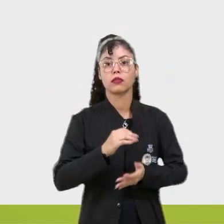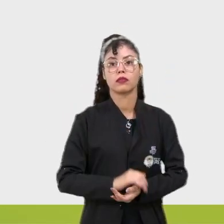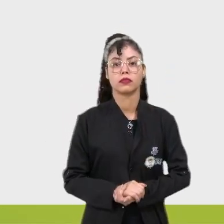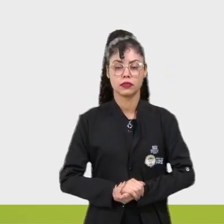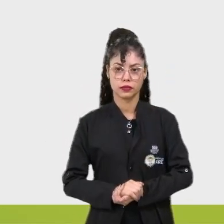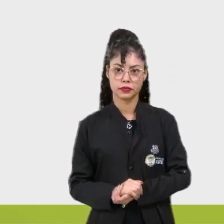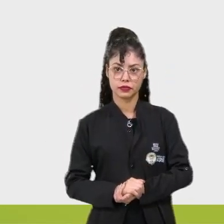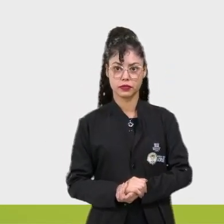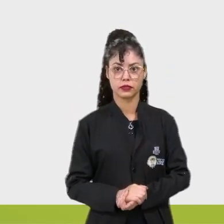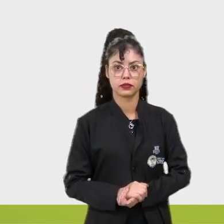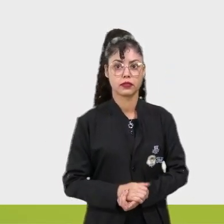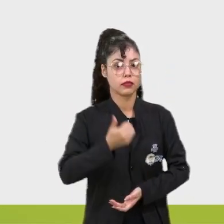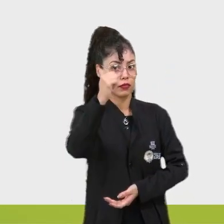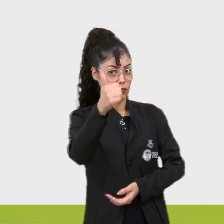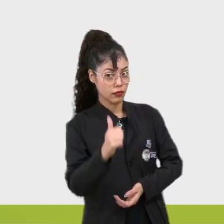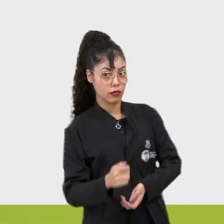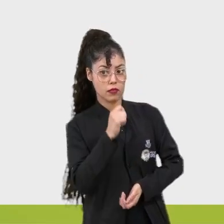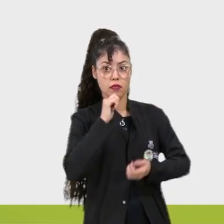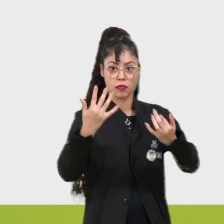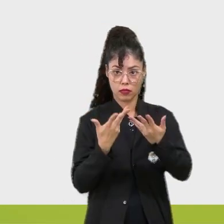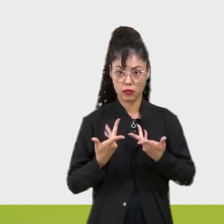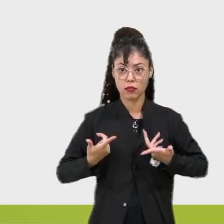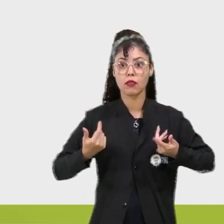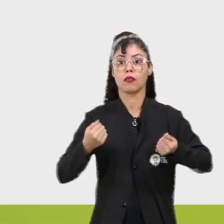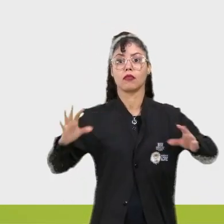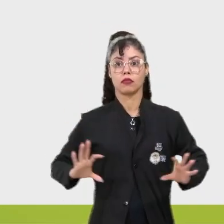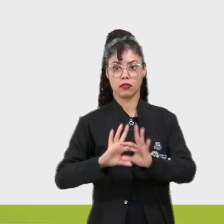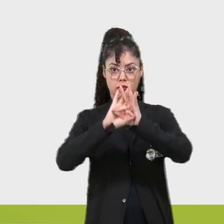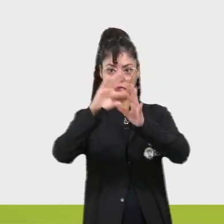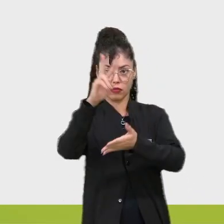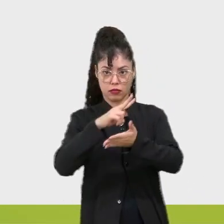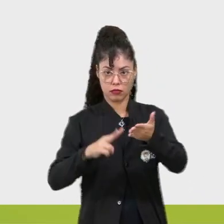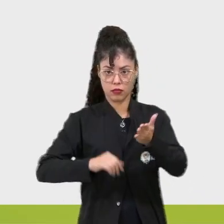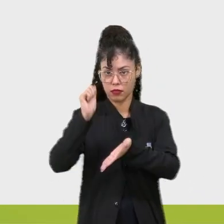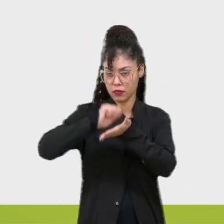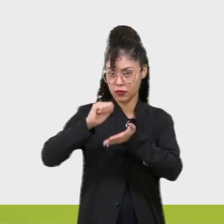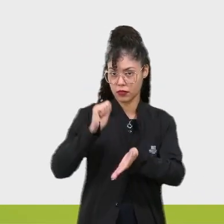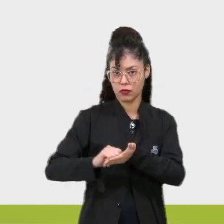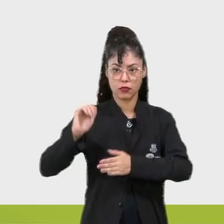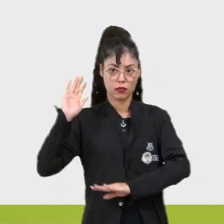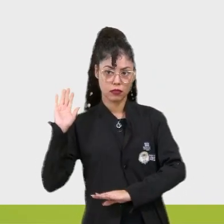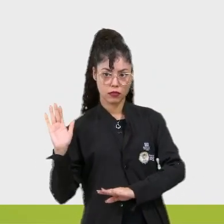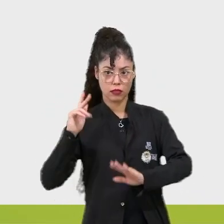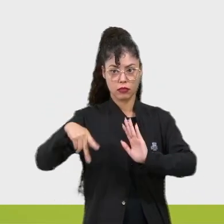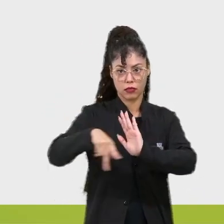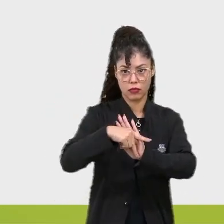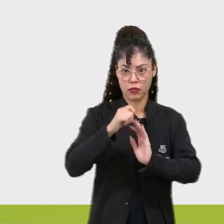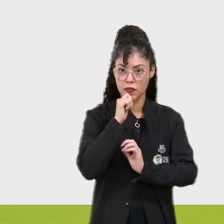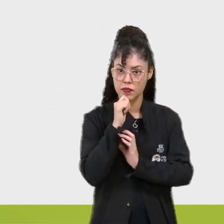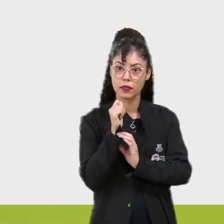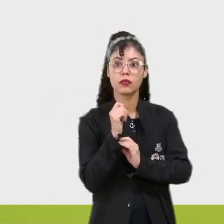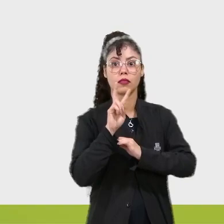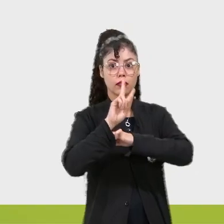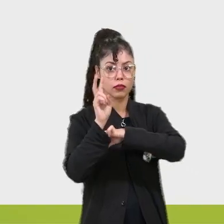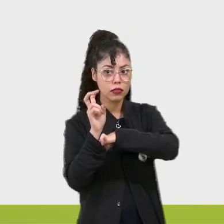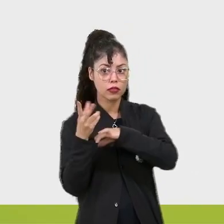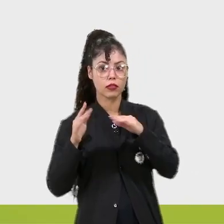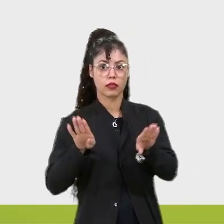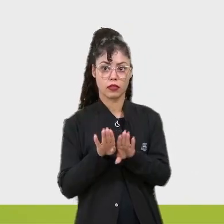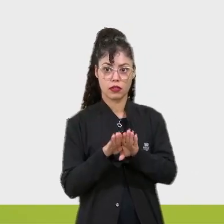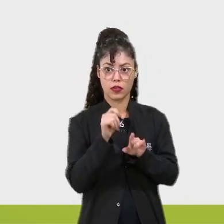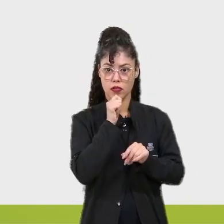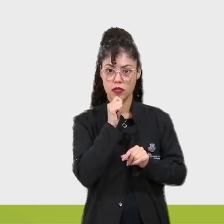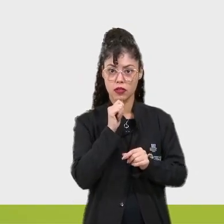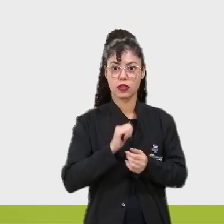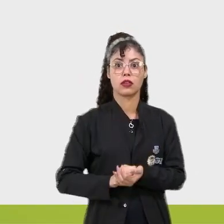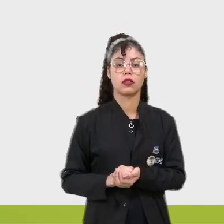dissertativo argumentativo. Avalia as habilidades integradas de leitura e de escrita do candidato. O tema constitui o